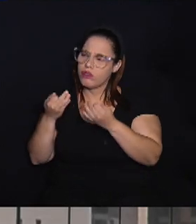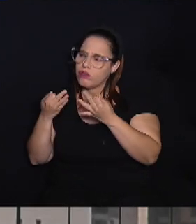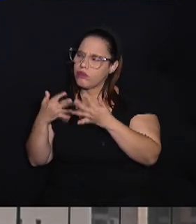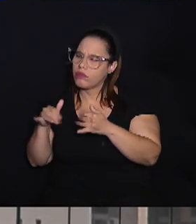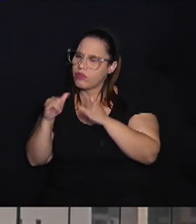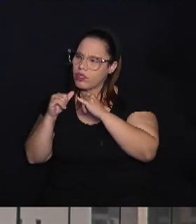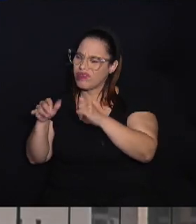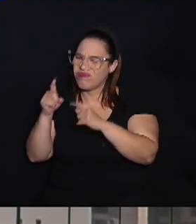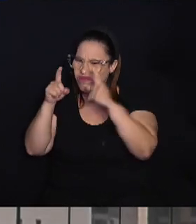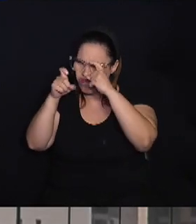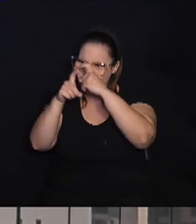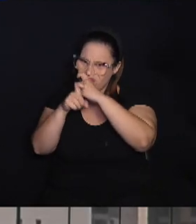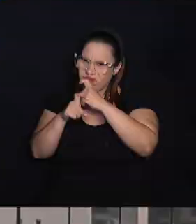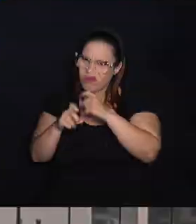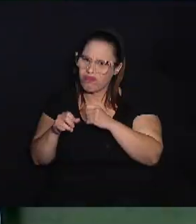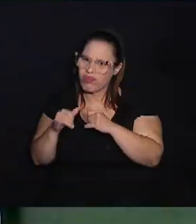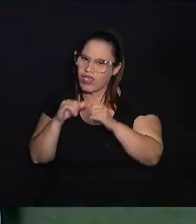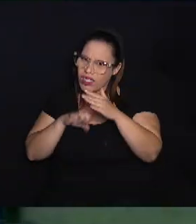dessas dificuldades.